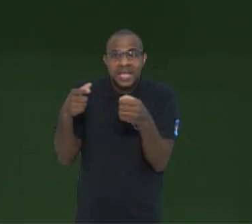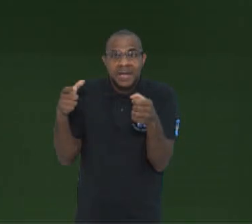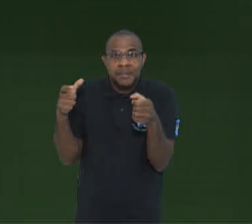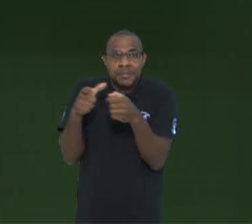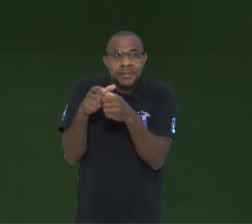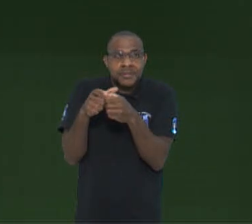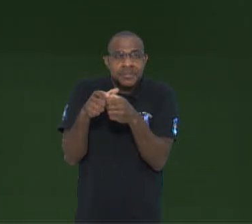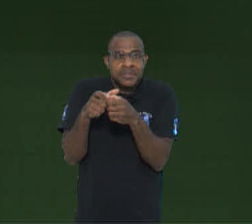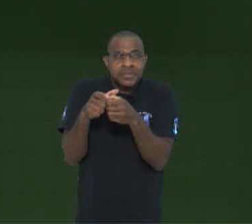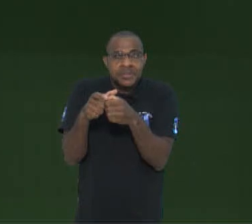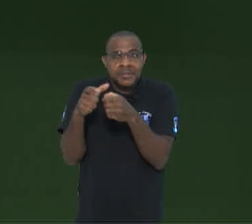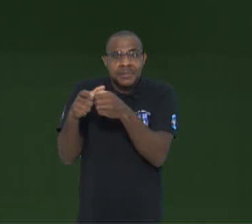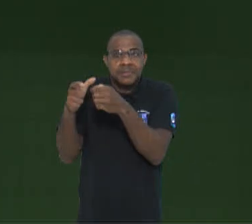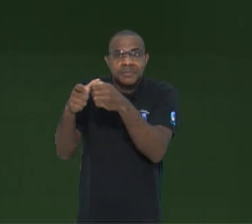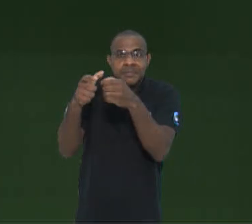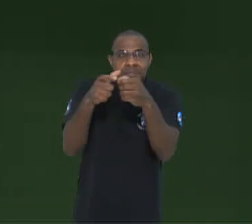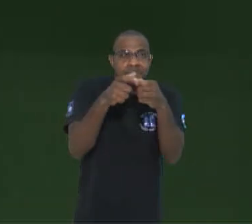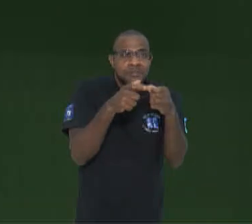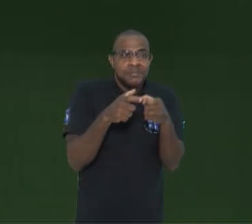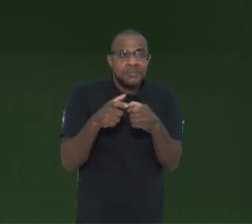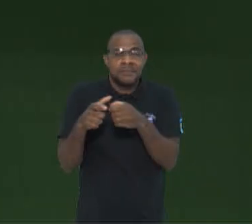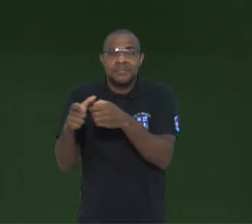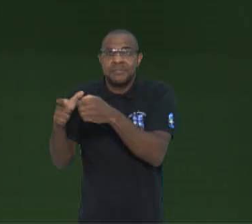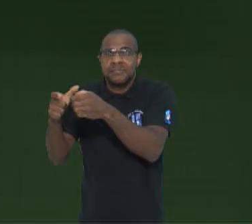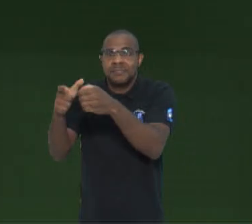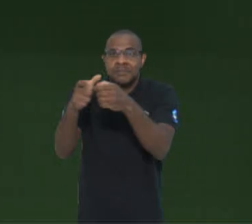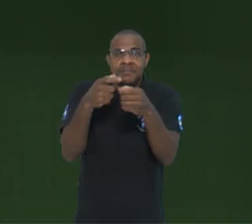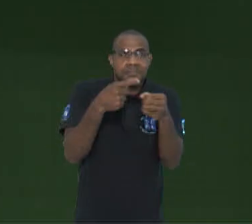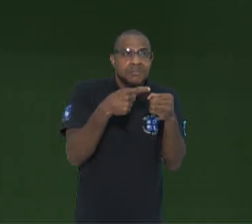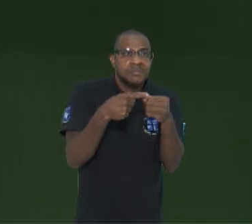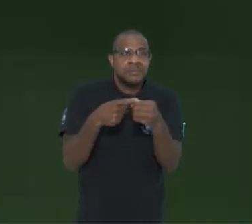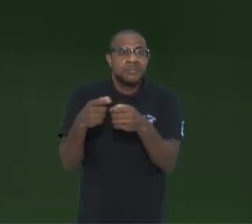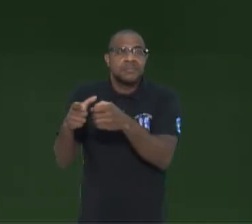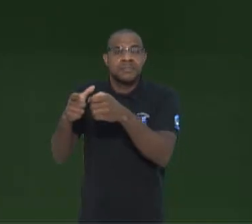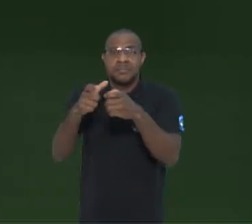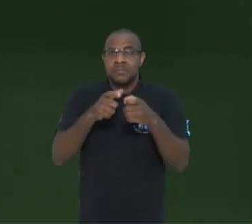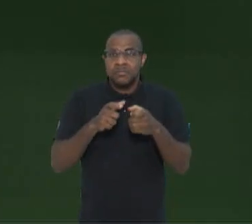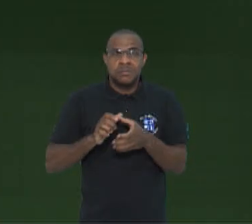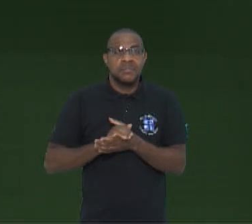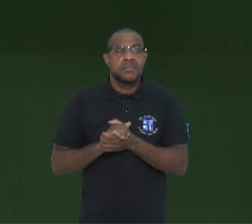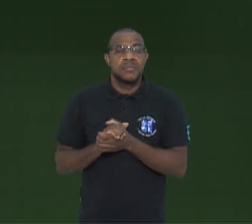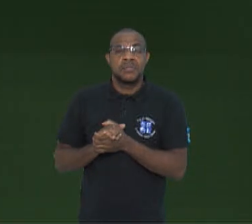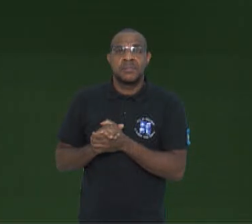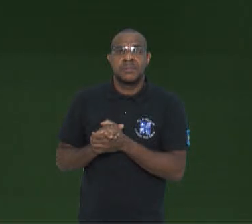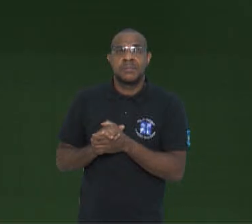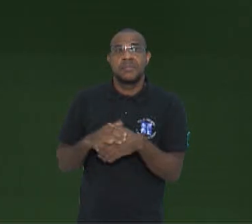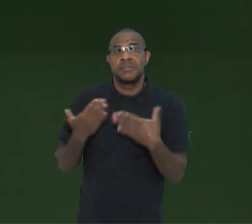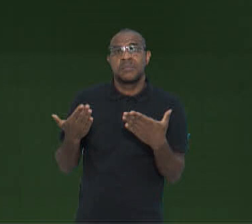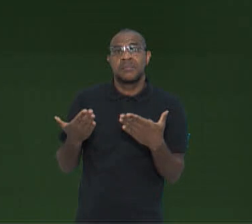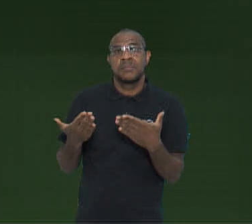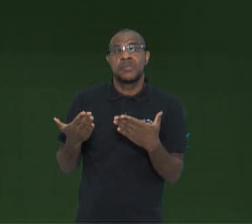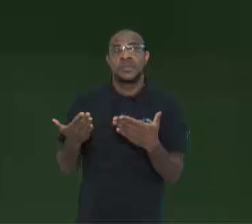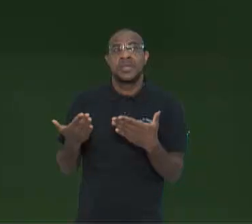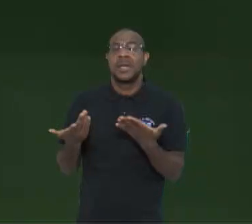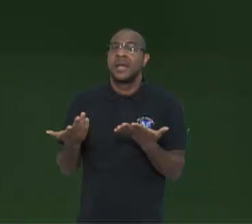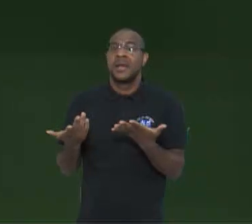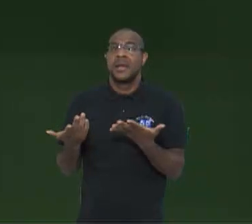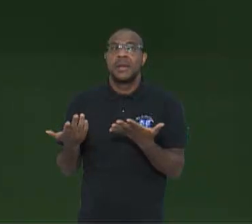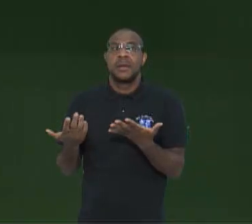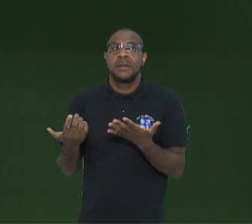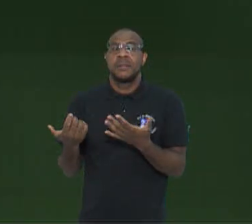aqueles miolinhos que a gente diz, né? Assim, coloquialmente. atraem